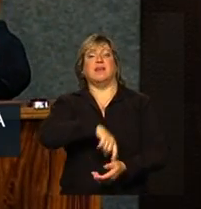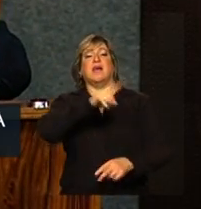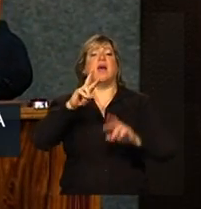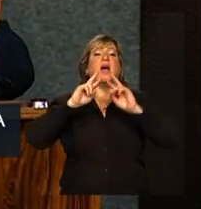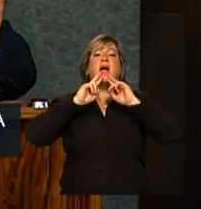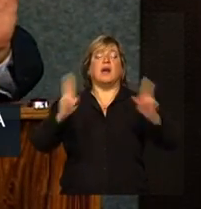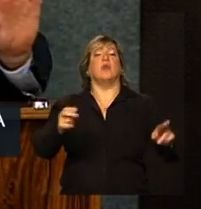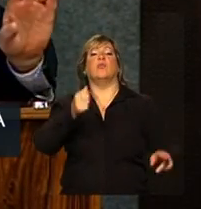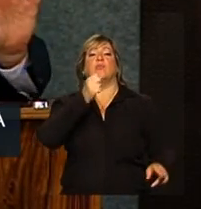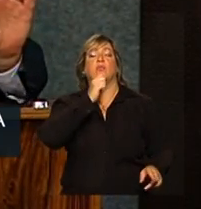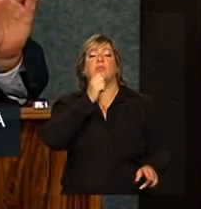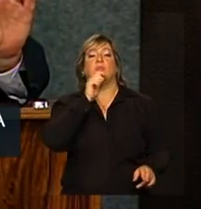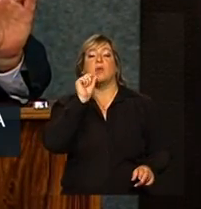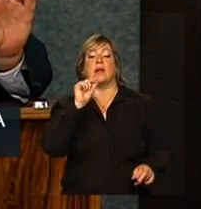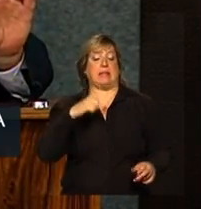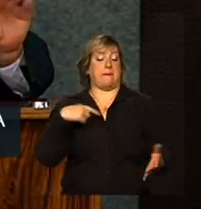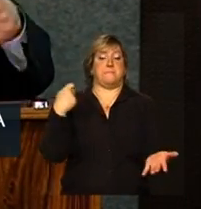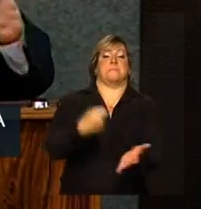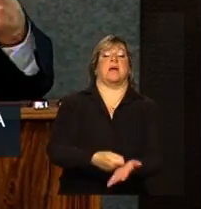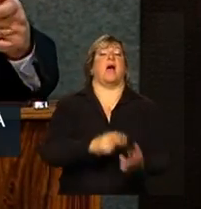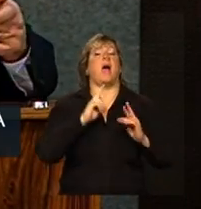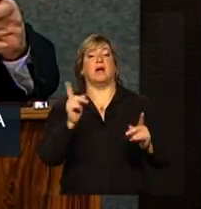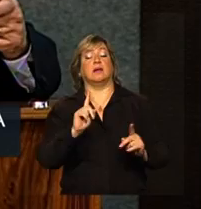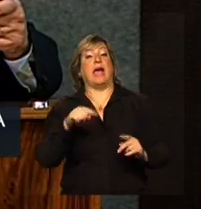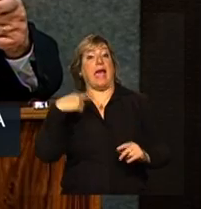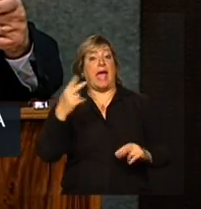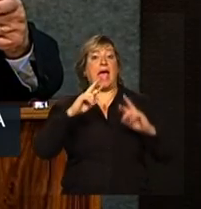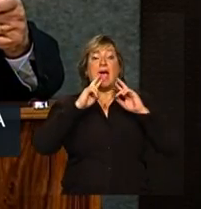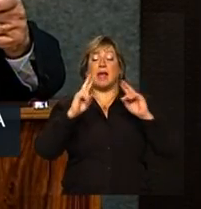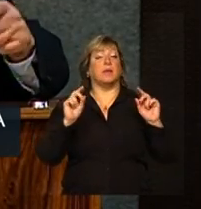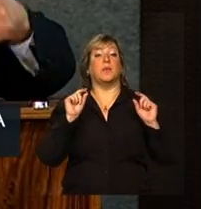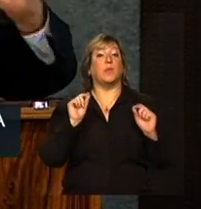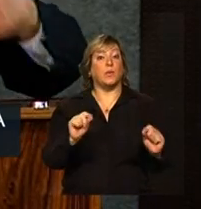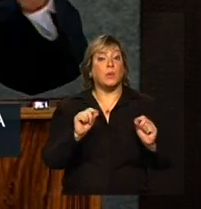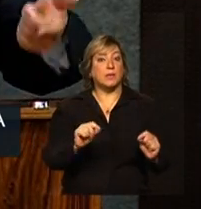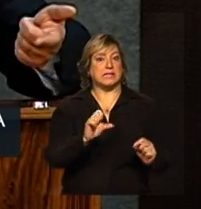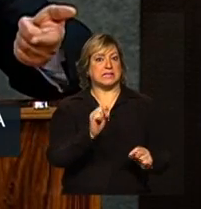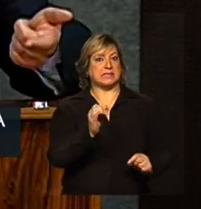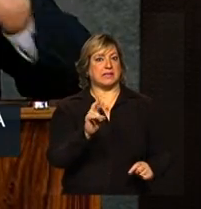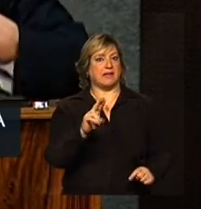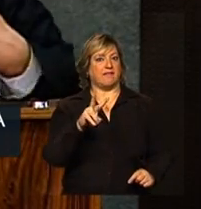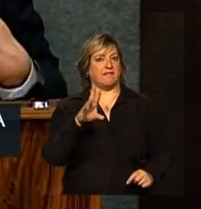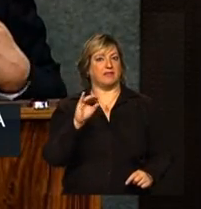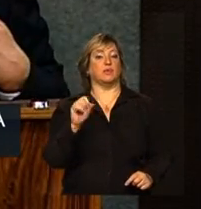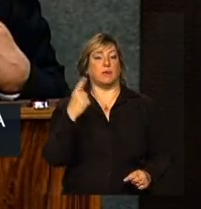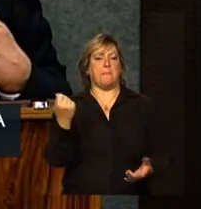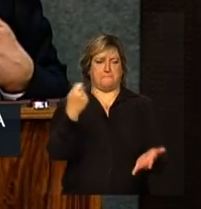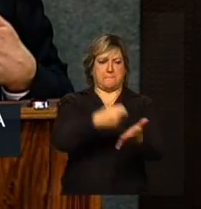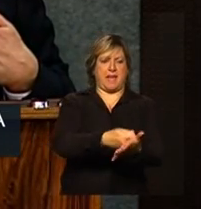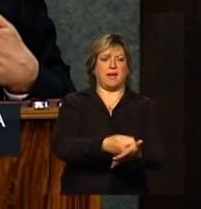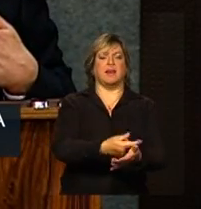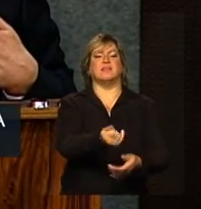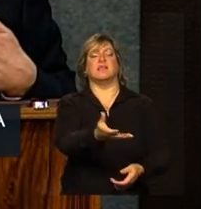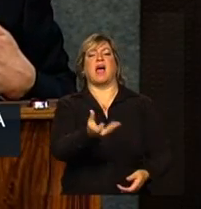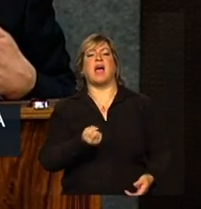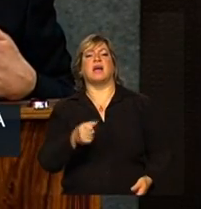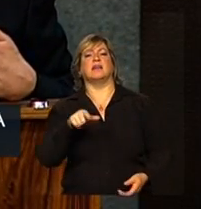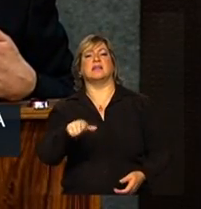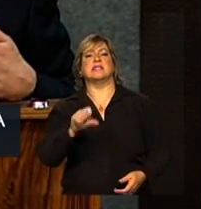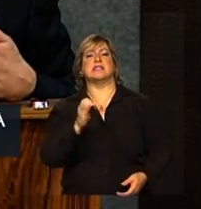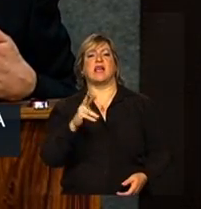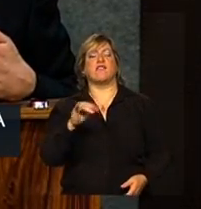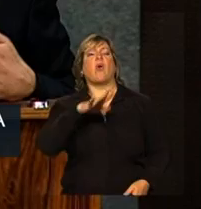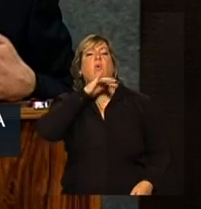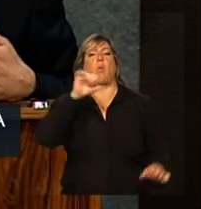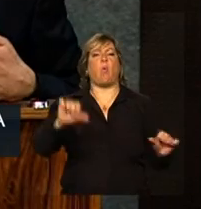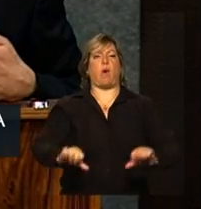reclama de ter que pagar, ela reclama de estar pagando e estar recebendo um